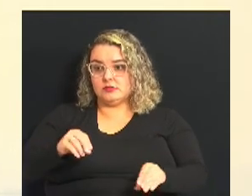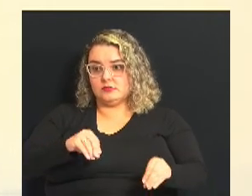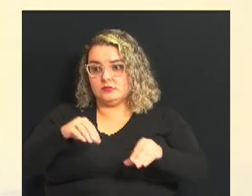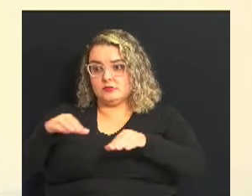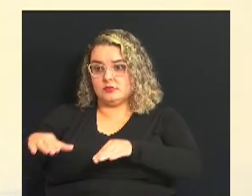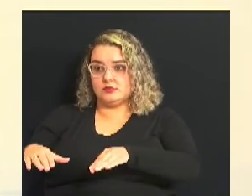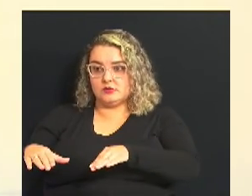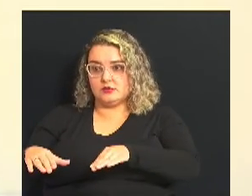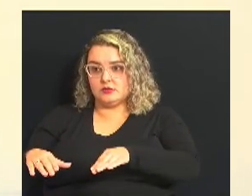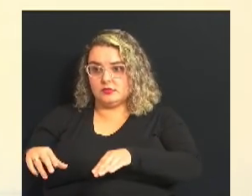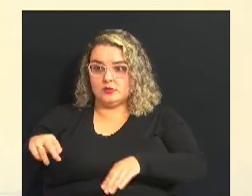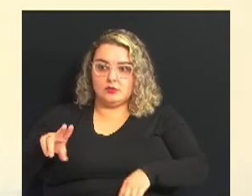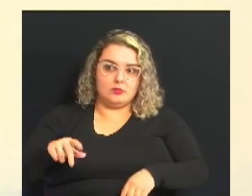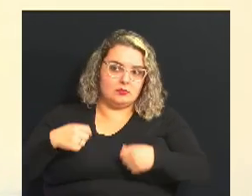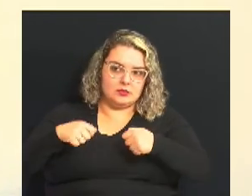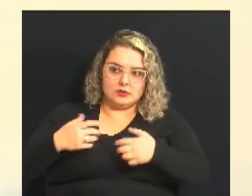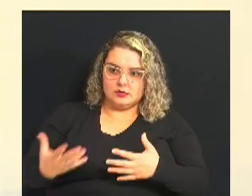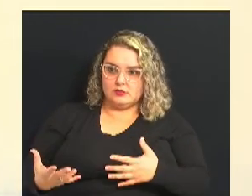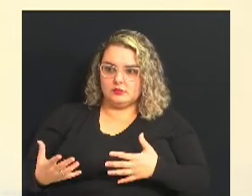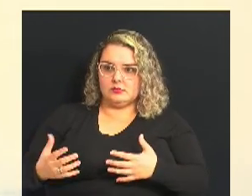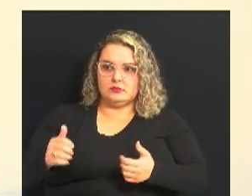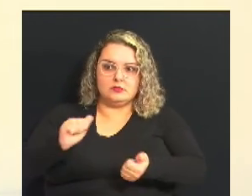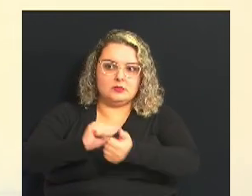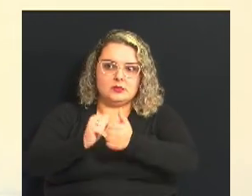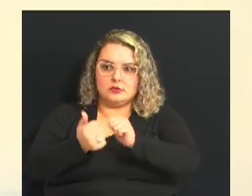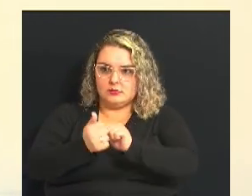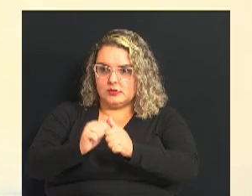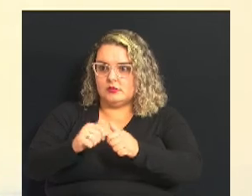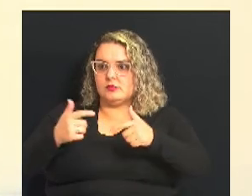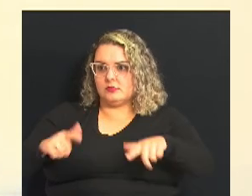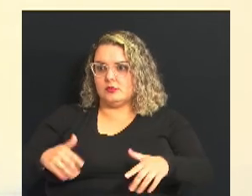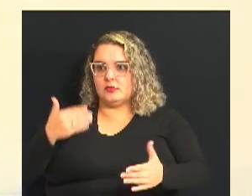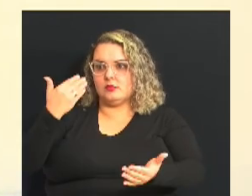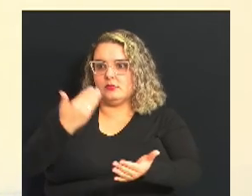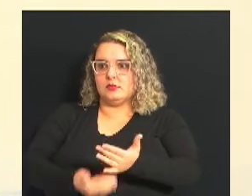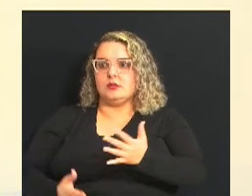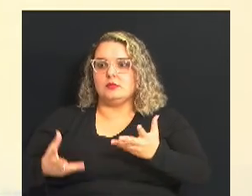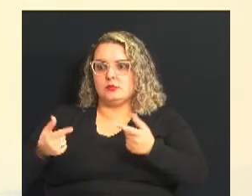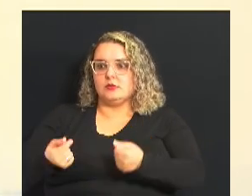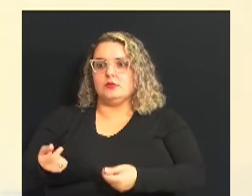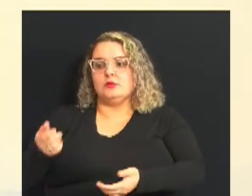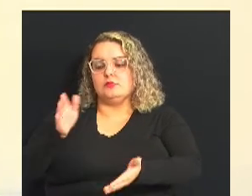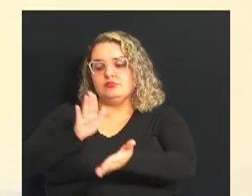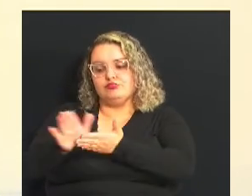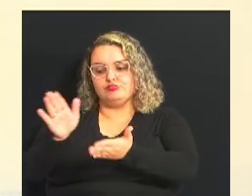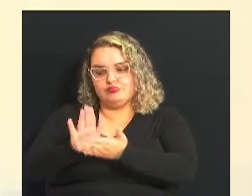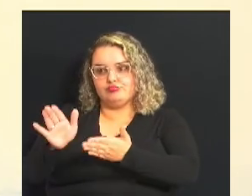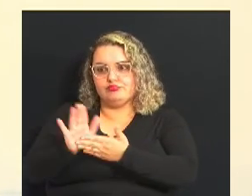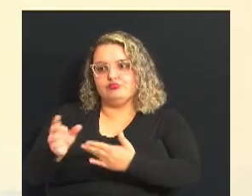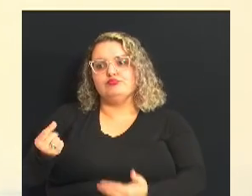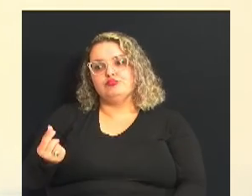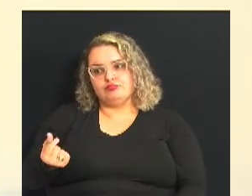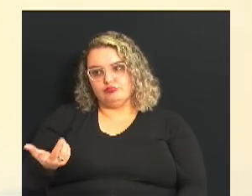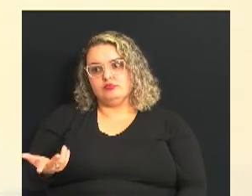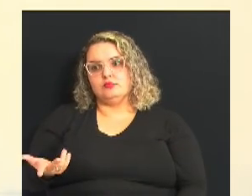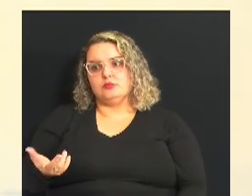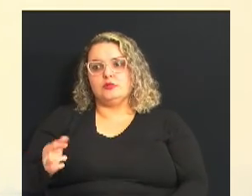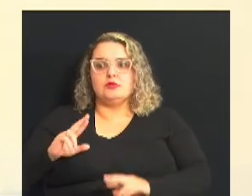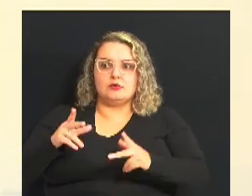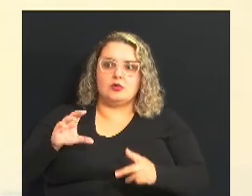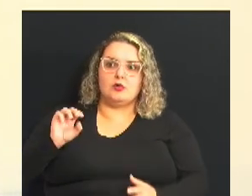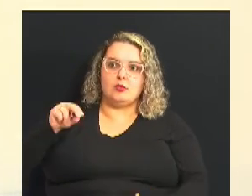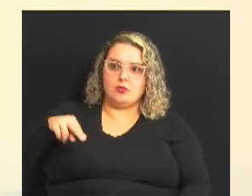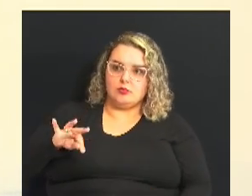ou precisasse remodelar locais e sala, nós perderíamos todo o dinheiro, né? Diferente daquele container,